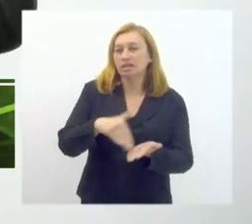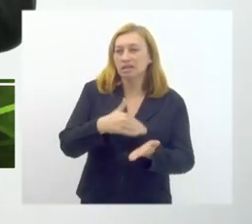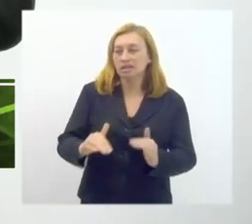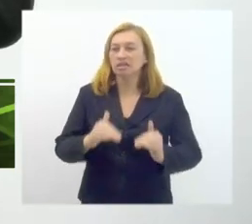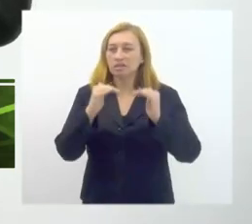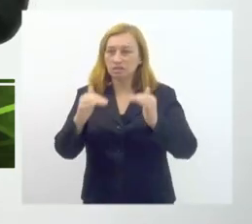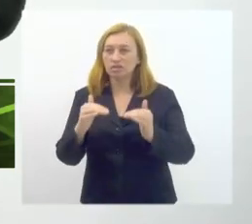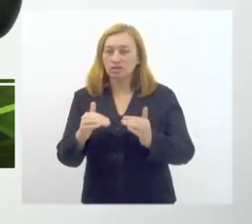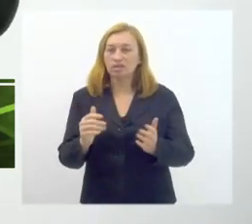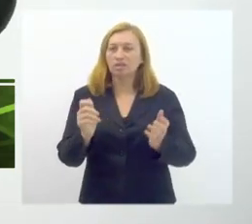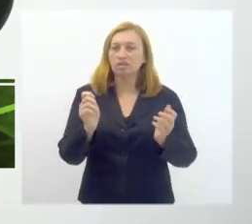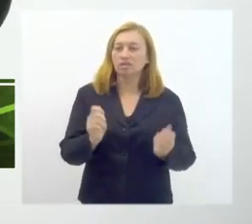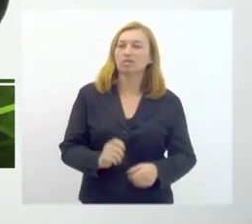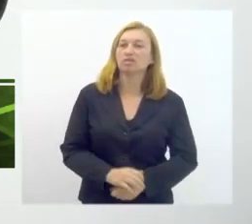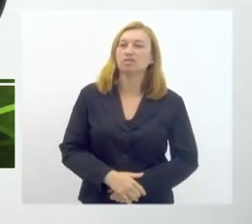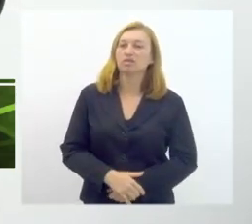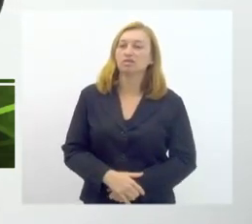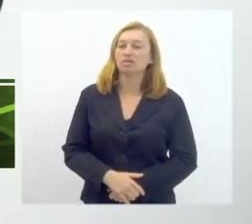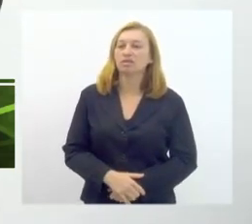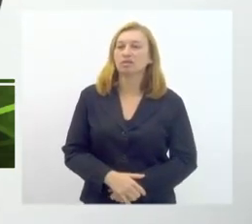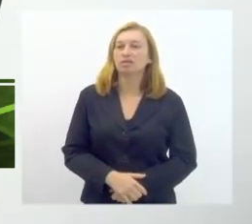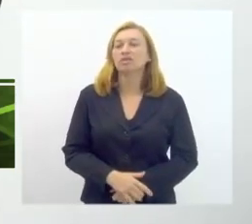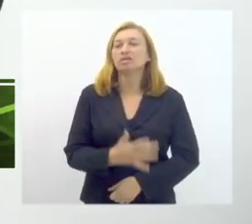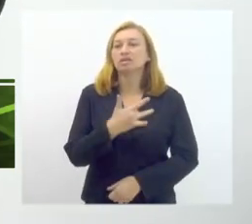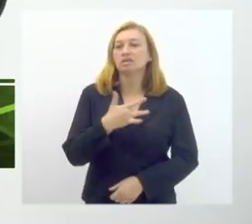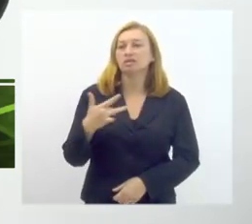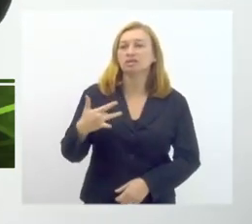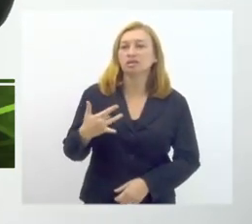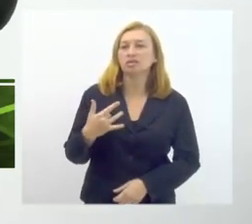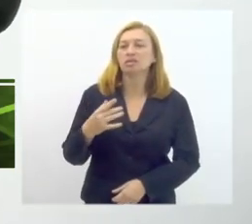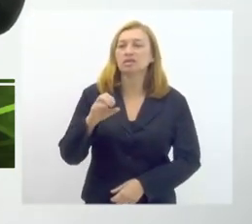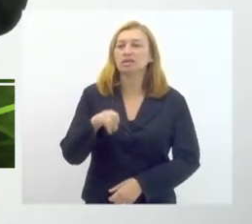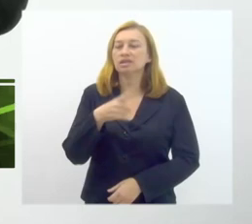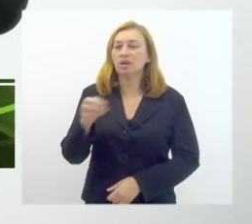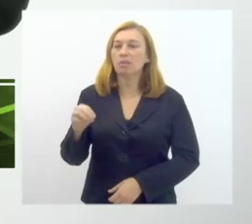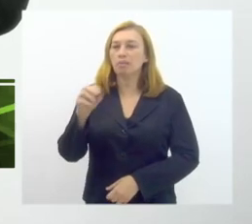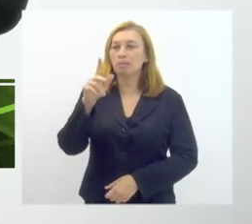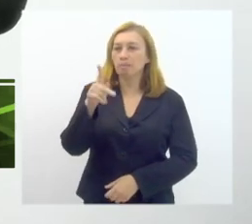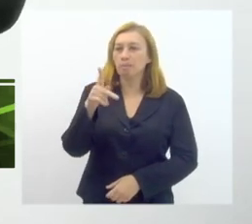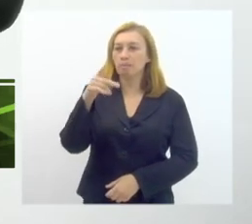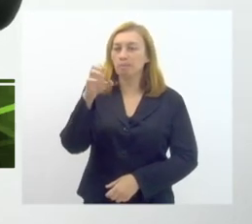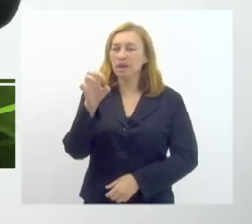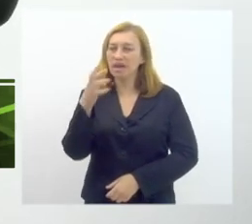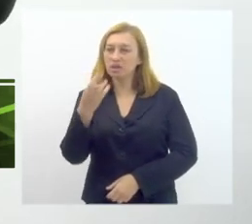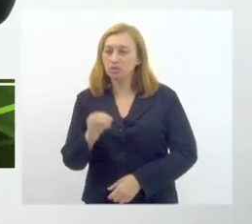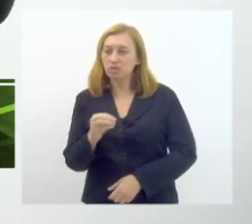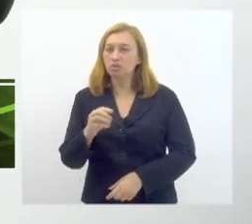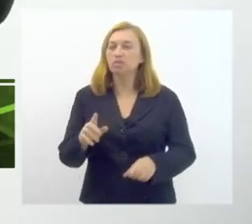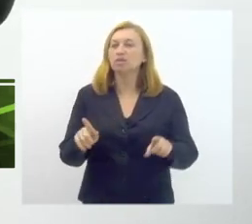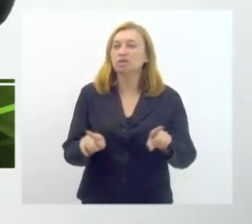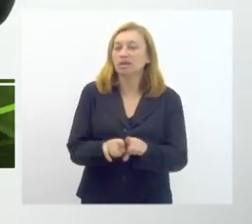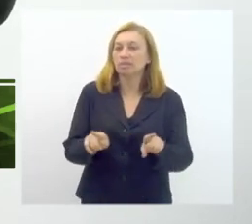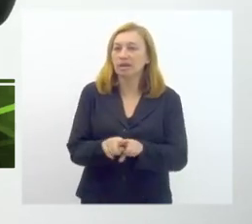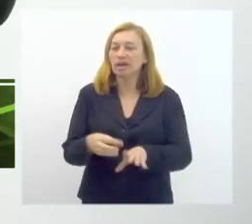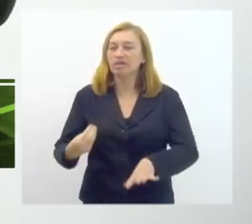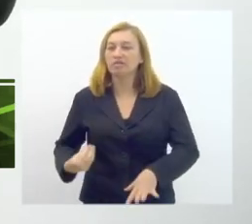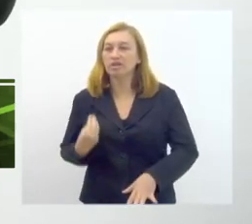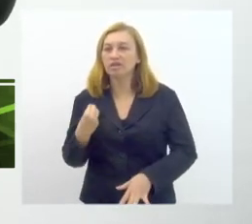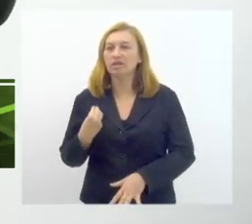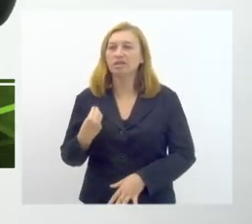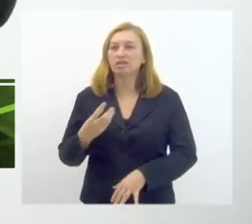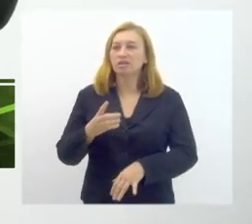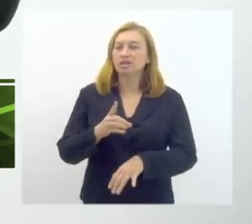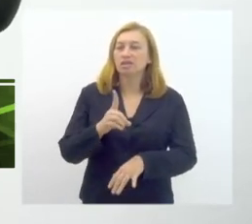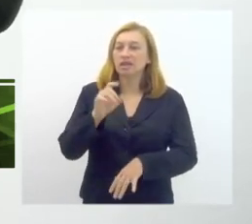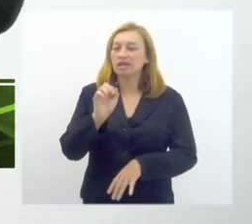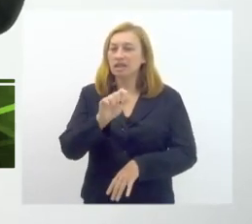e alta complexidade da saúde de São Pedro da Aldeia. Registrar a presença também do